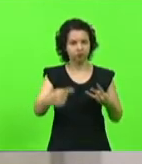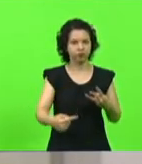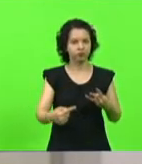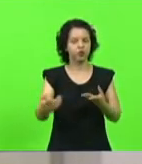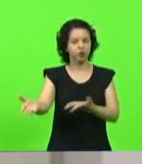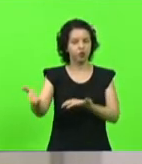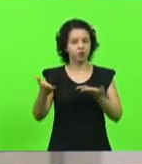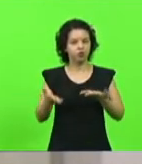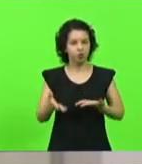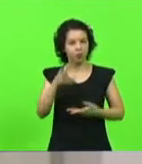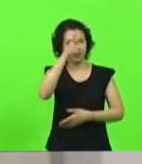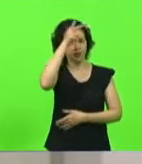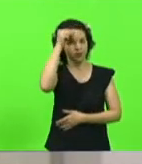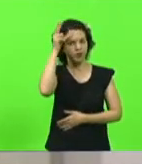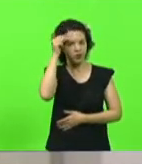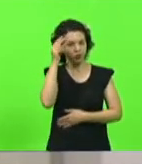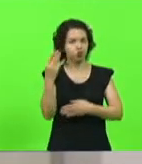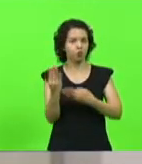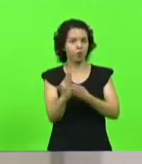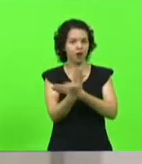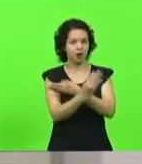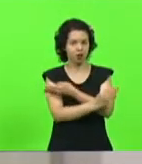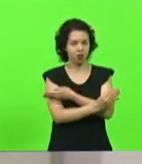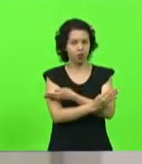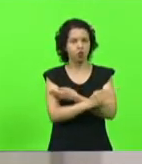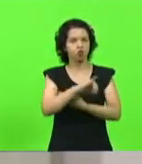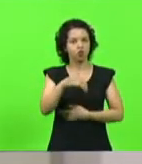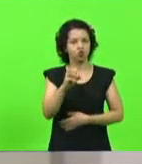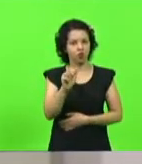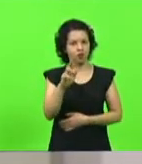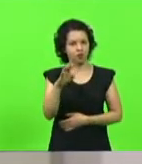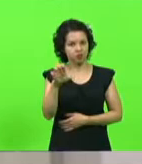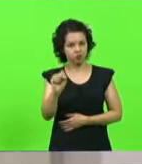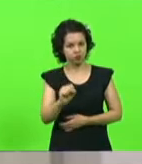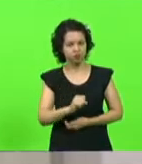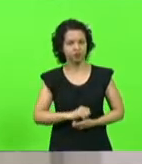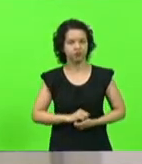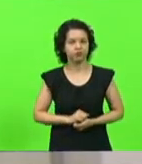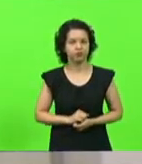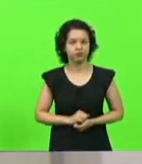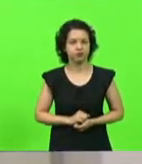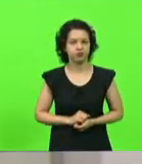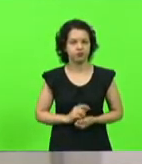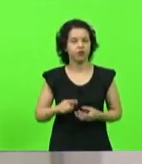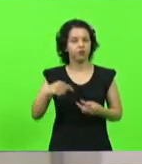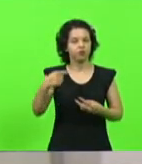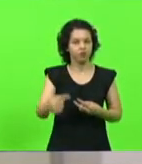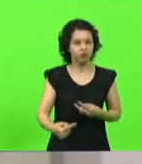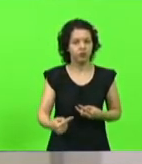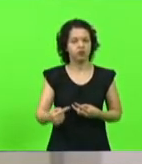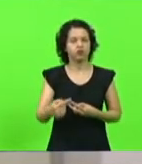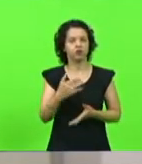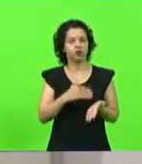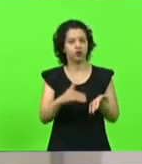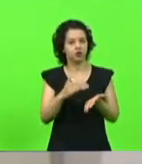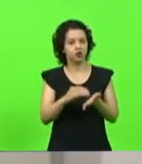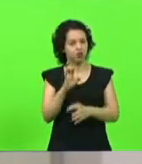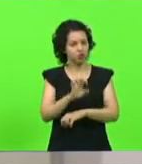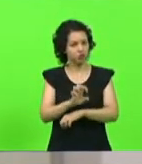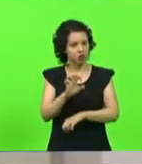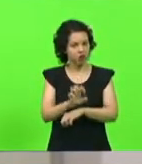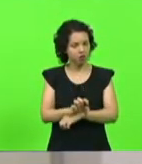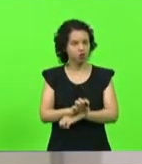senhor prefeito do município de Tubarão, Juarez Ponticelli. Na sequência, o excelentíssimo senhor secretário de Estado da Agricultura, Pesca